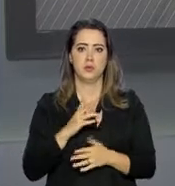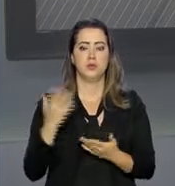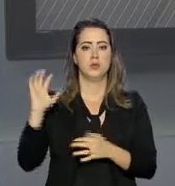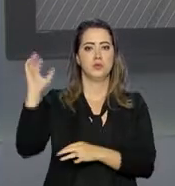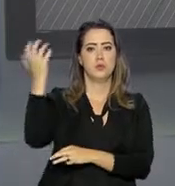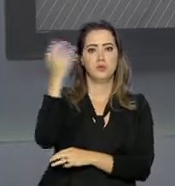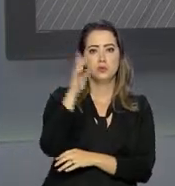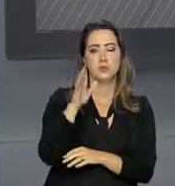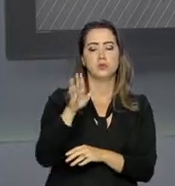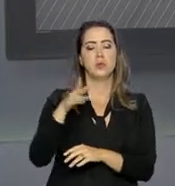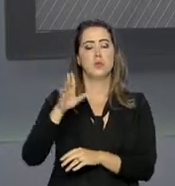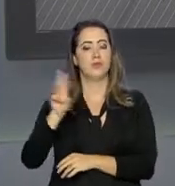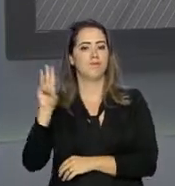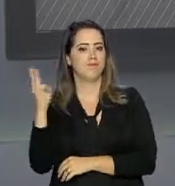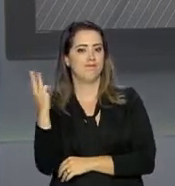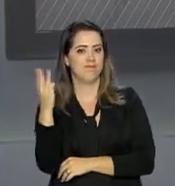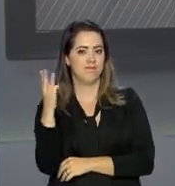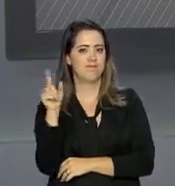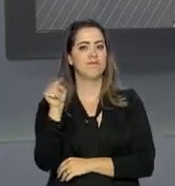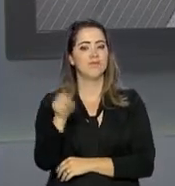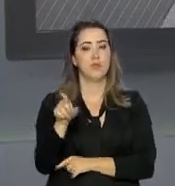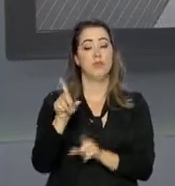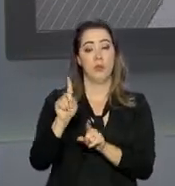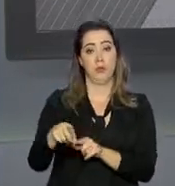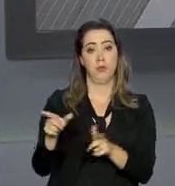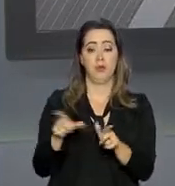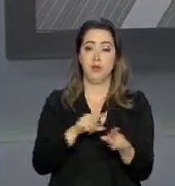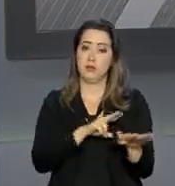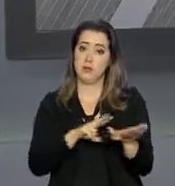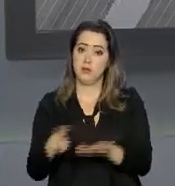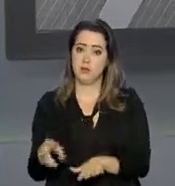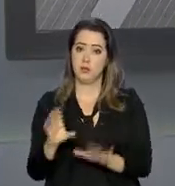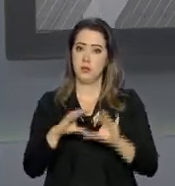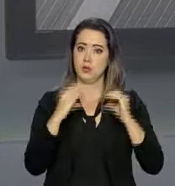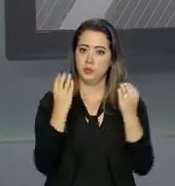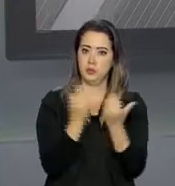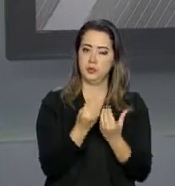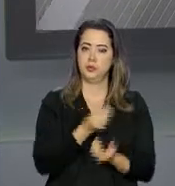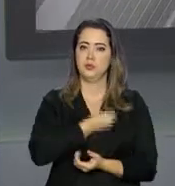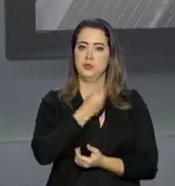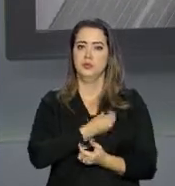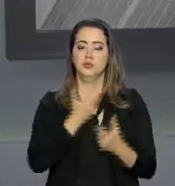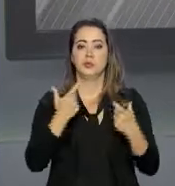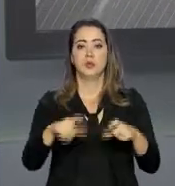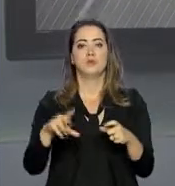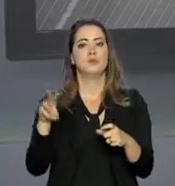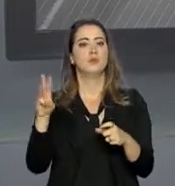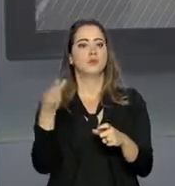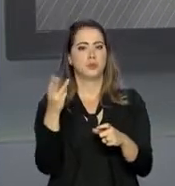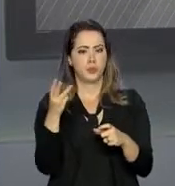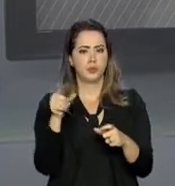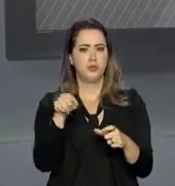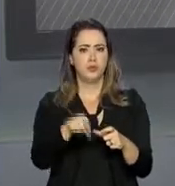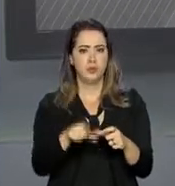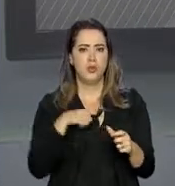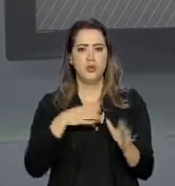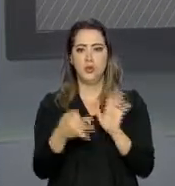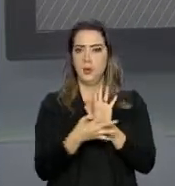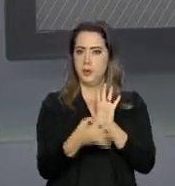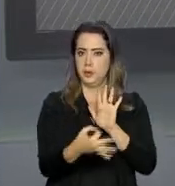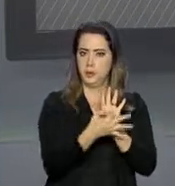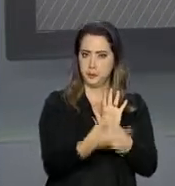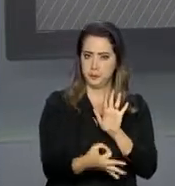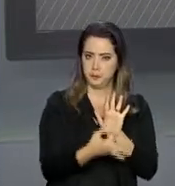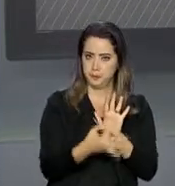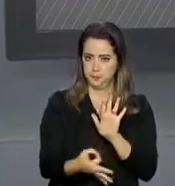dos lençóis maranhenses é um deles esta semana a comunidade que vive na região dos lençóis foi ouvido em uma audiência pública